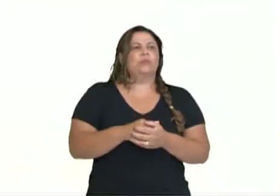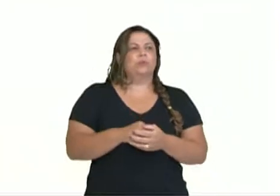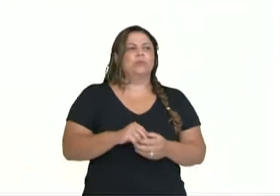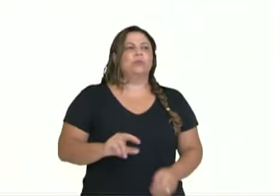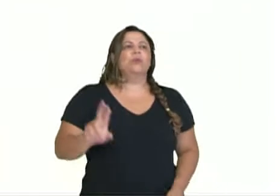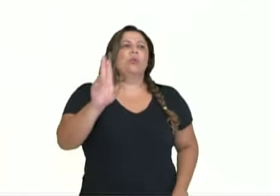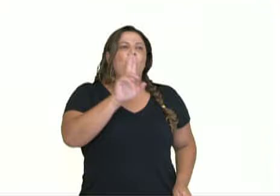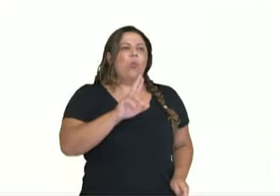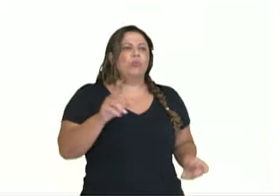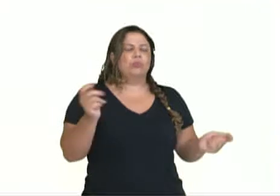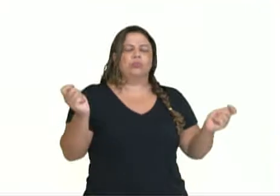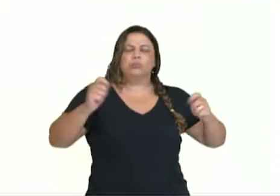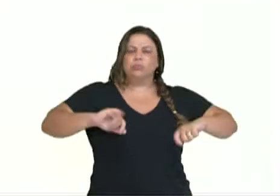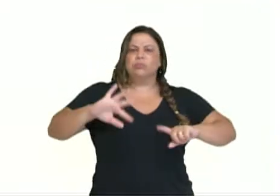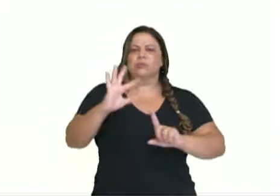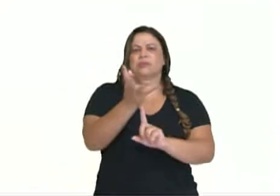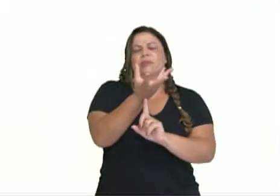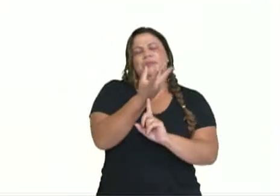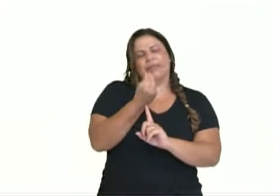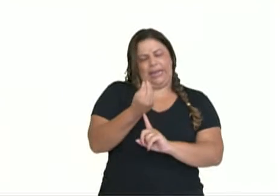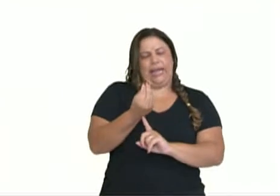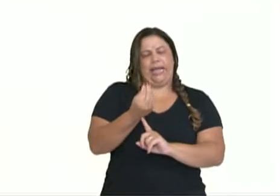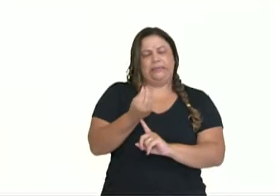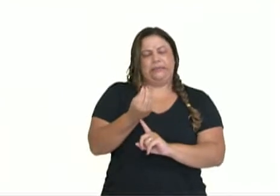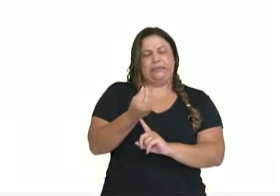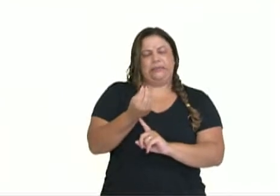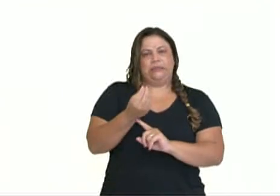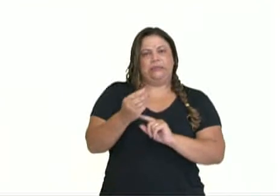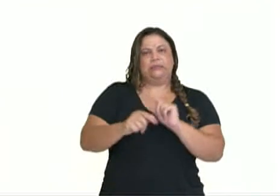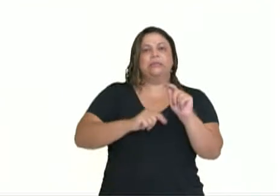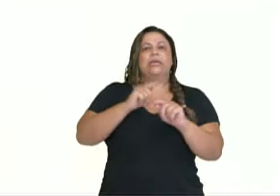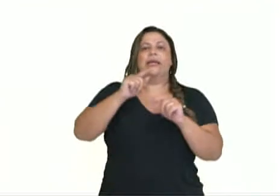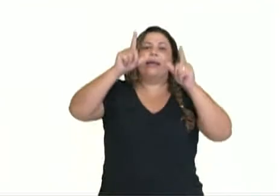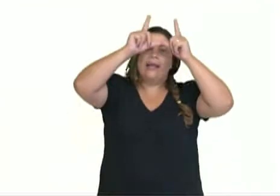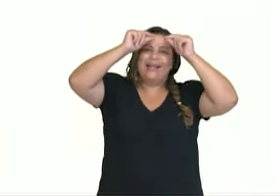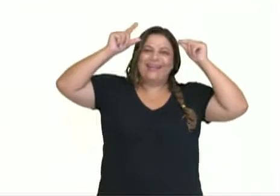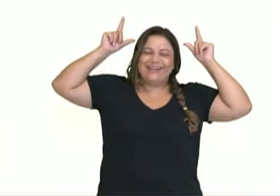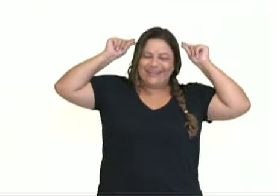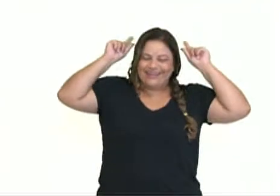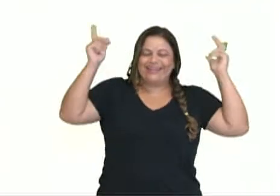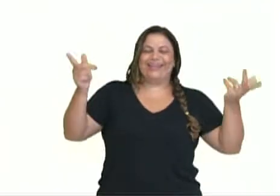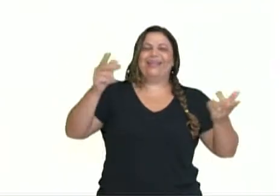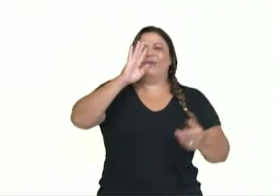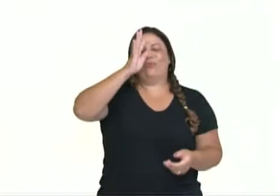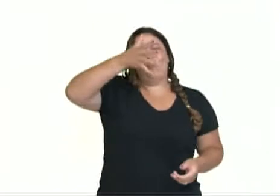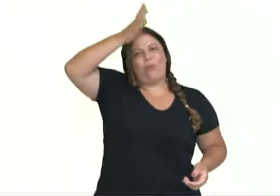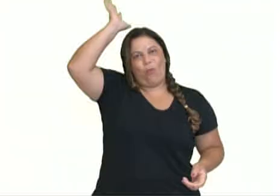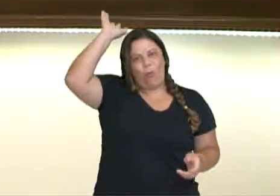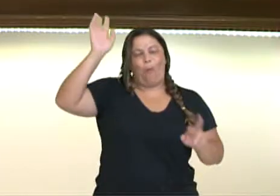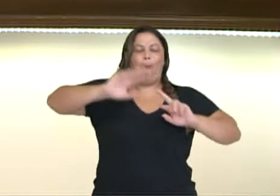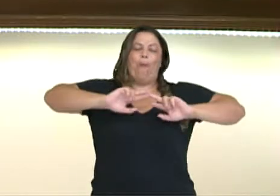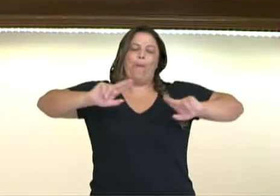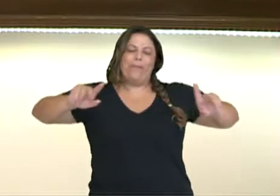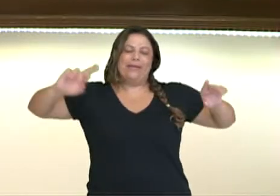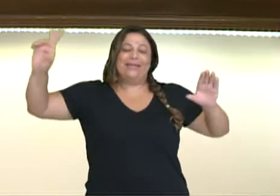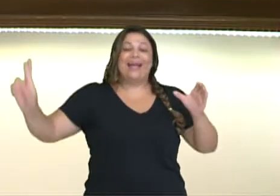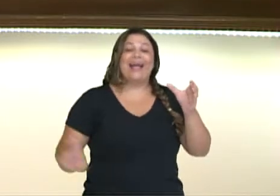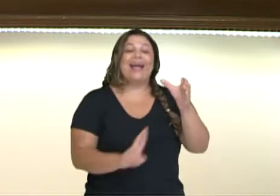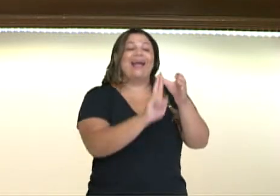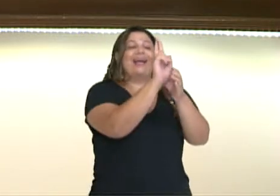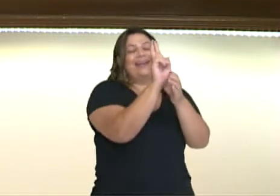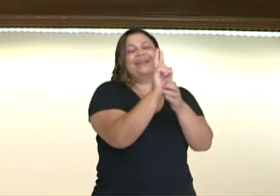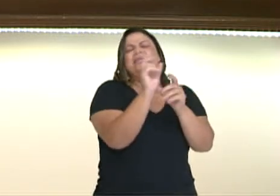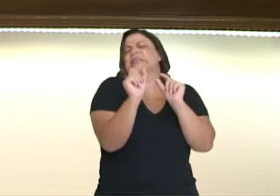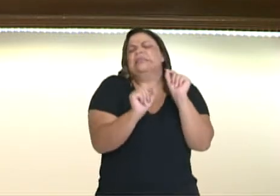Reutilizações das artes greco-romanas. É por isso que ele tem esse nome, renascimento, que é o renascer. Renascer do quê,